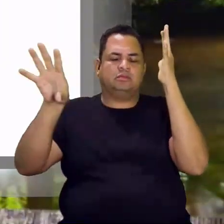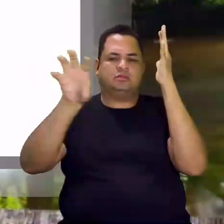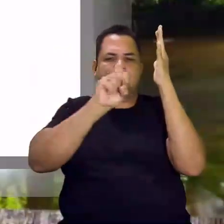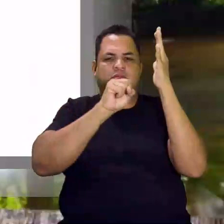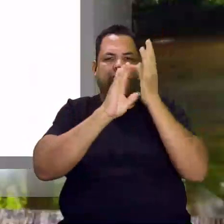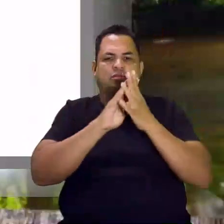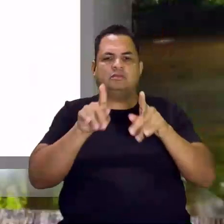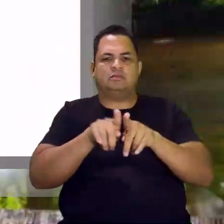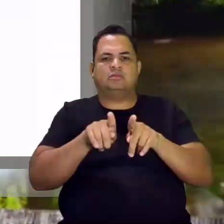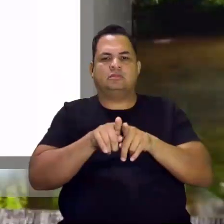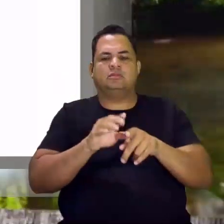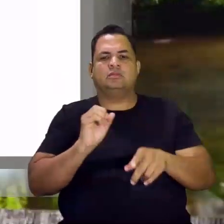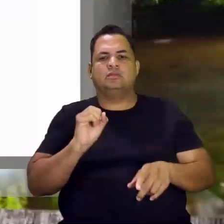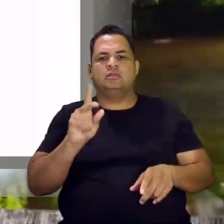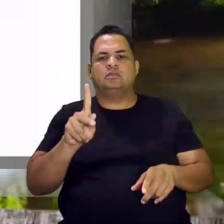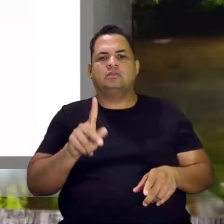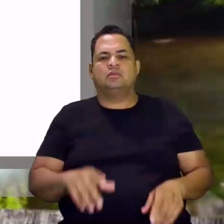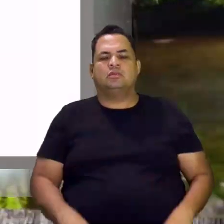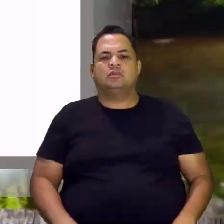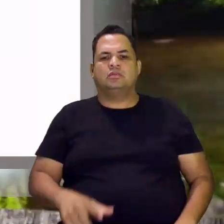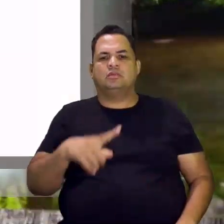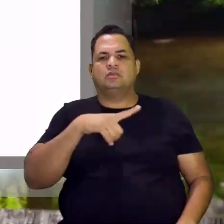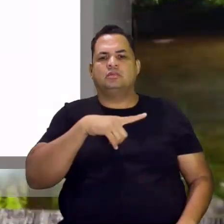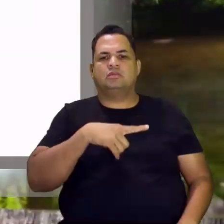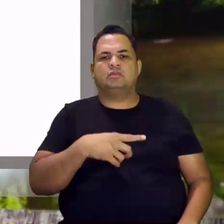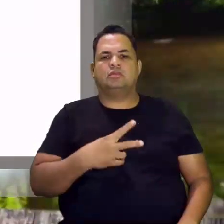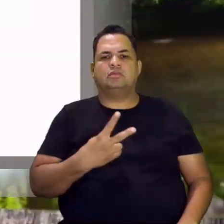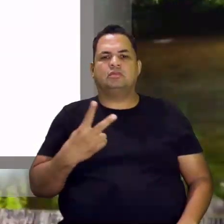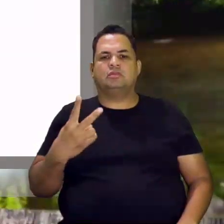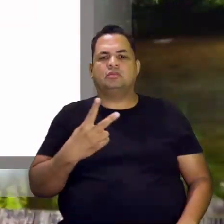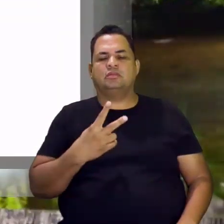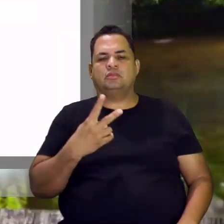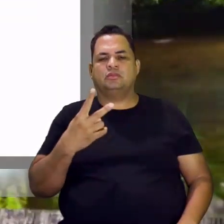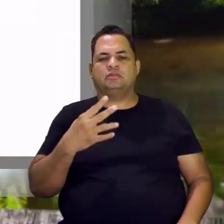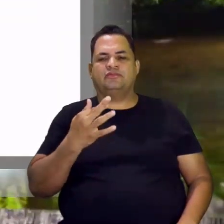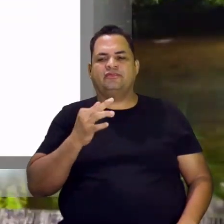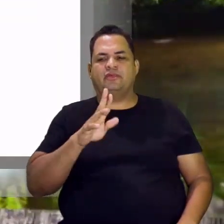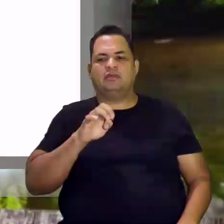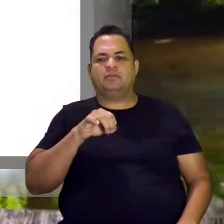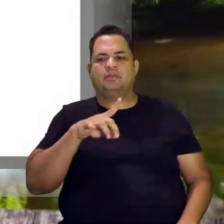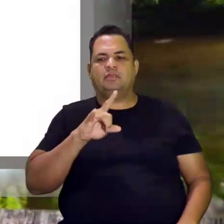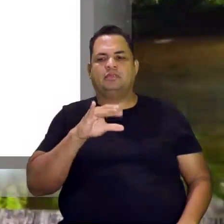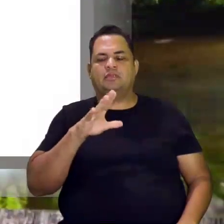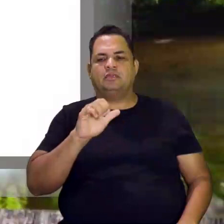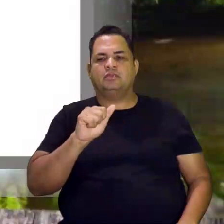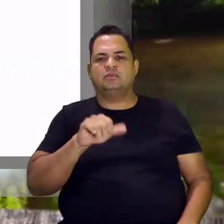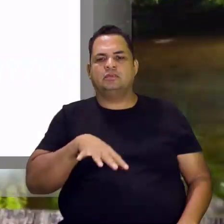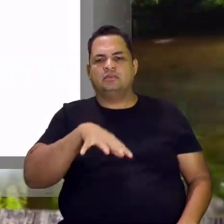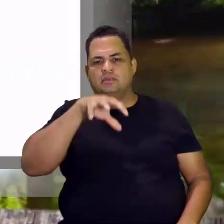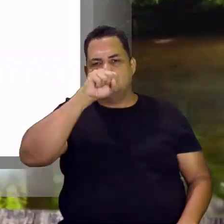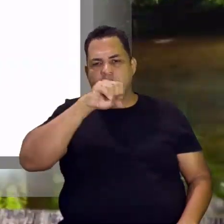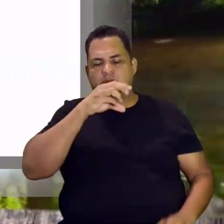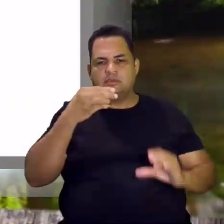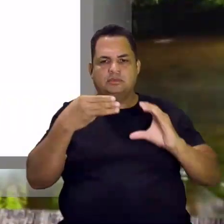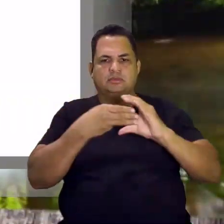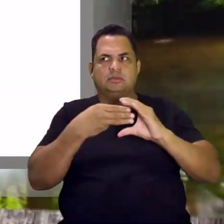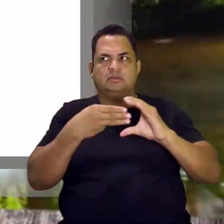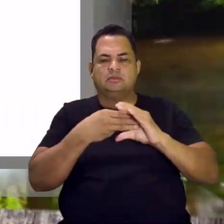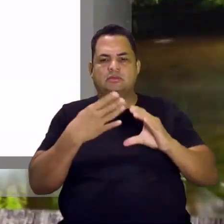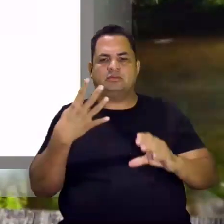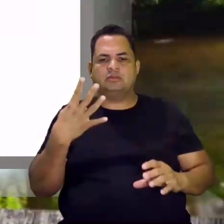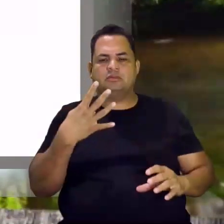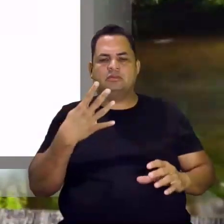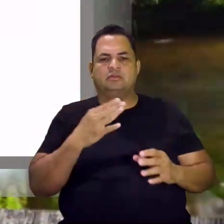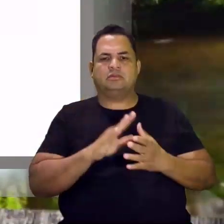cianobactérias também. Ok. Aí nós temos 2 outros, a fermentação e a respiração celular. Então são